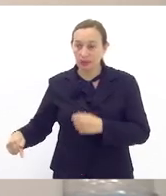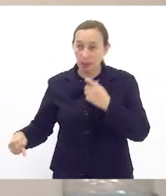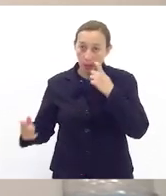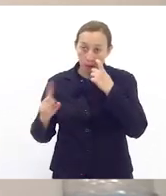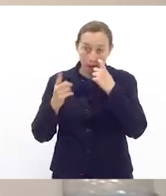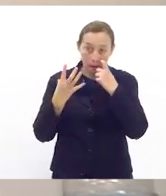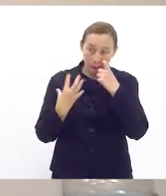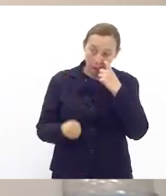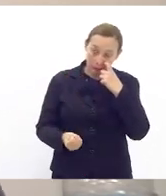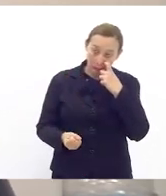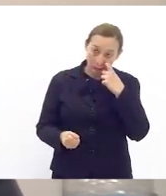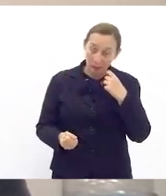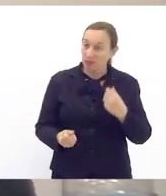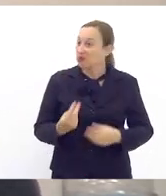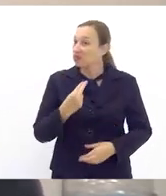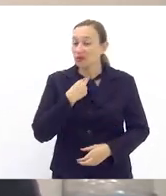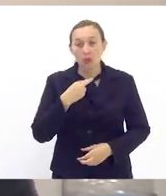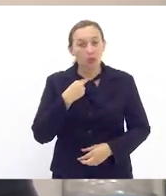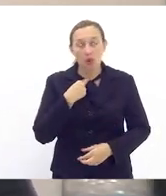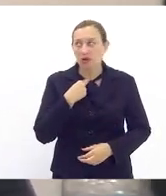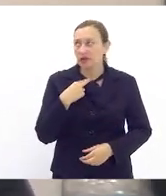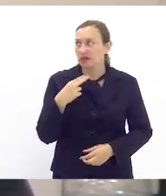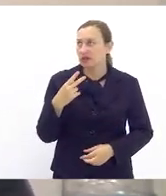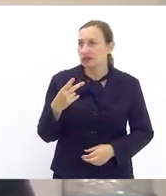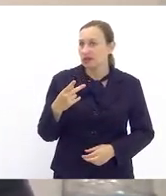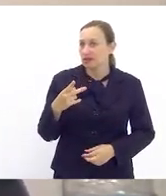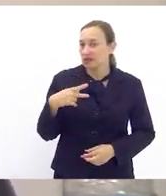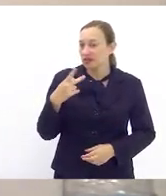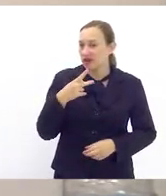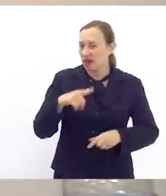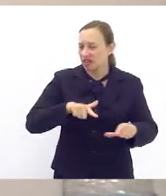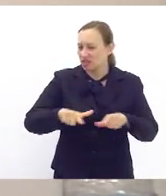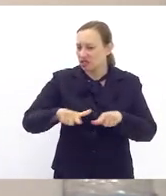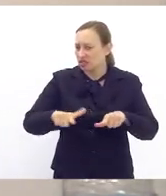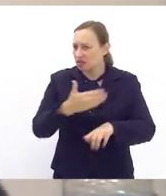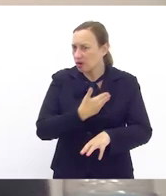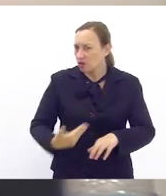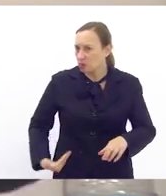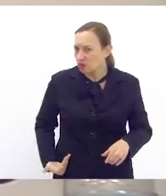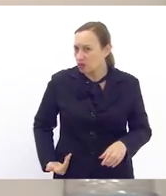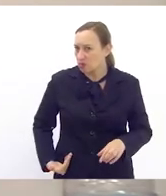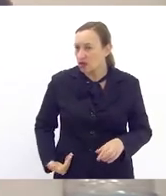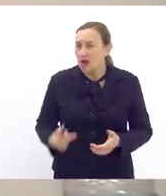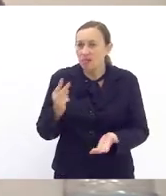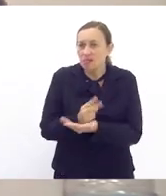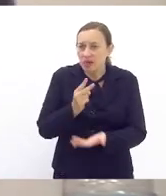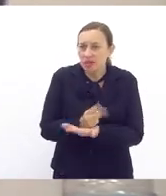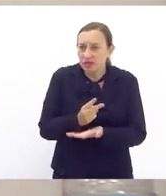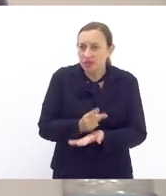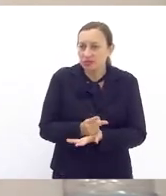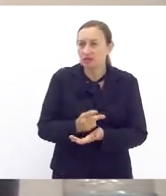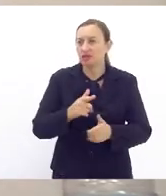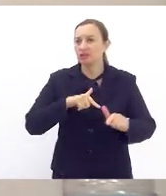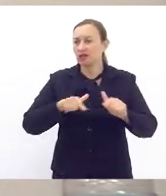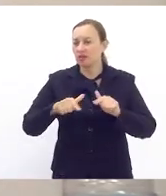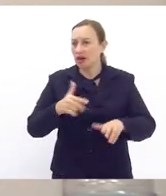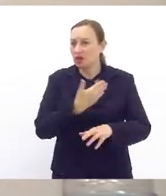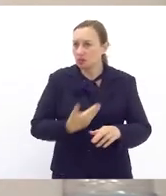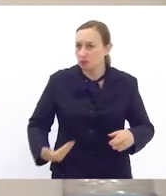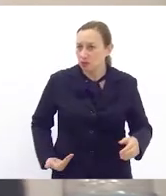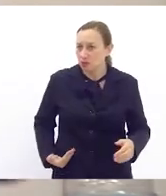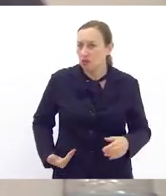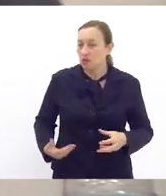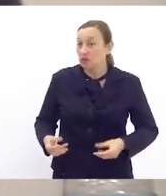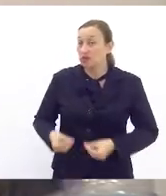inadmissível E isso não pode ser chamado de serviço público mesmo sendo serviço público concedido e iniciativa